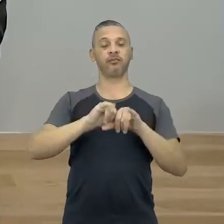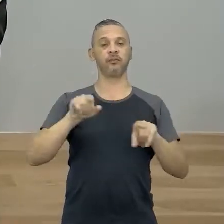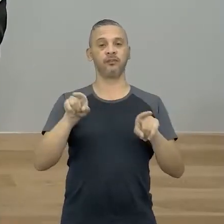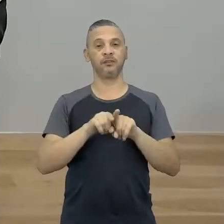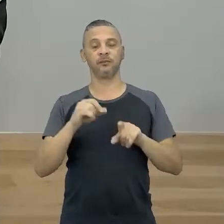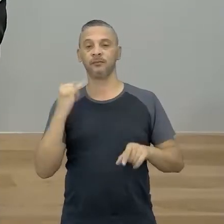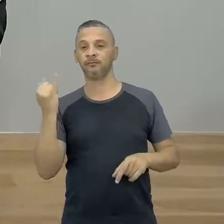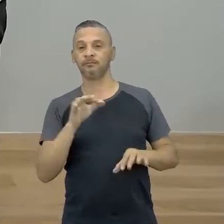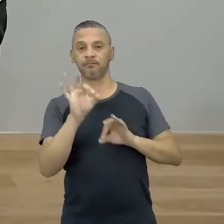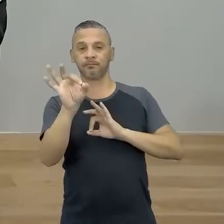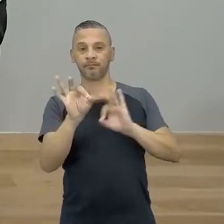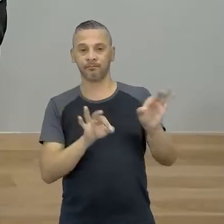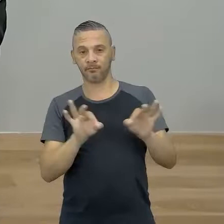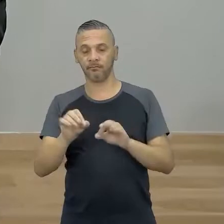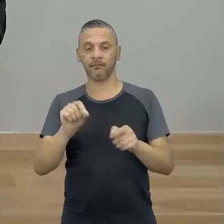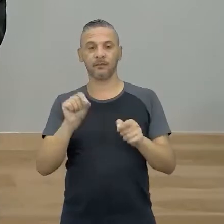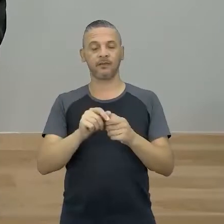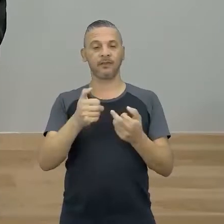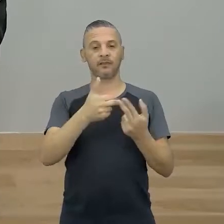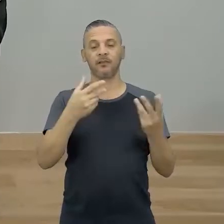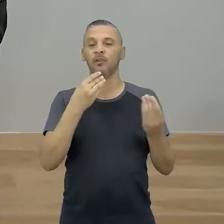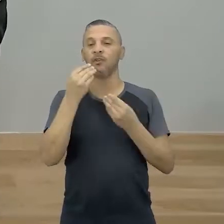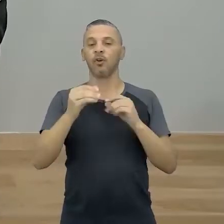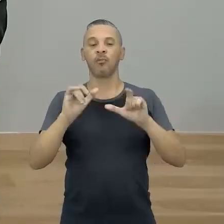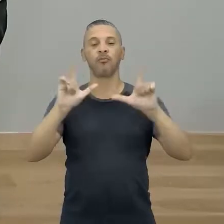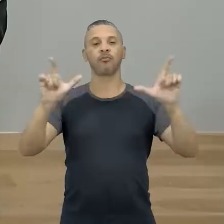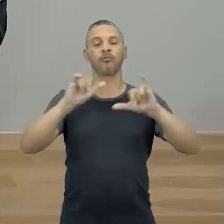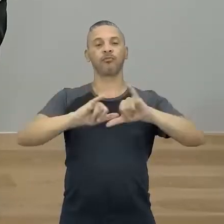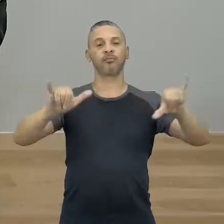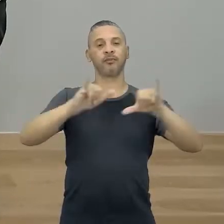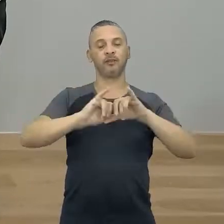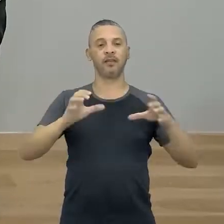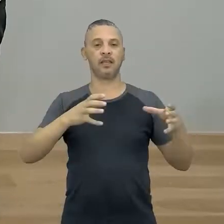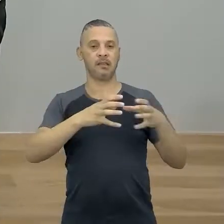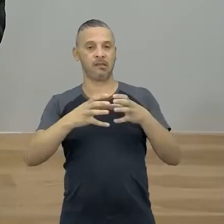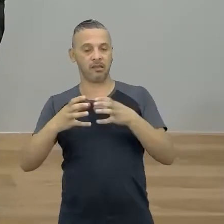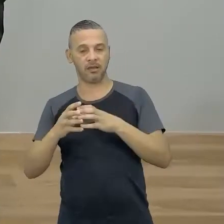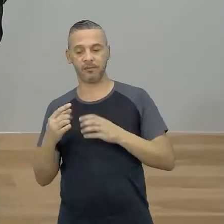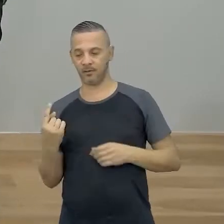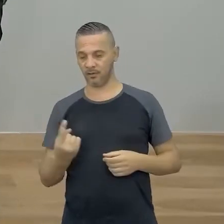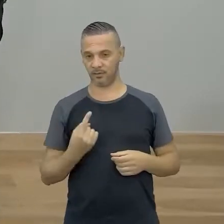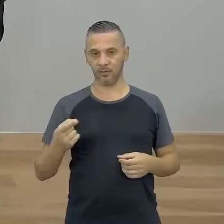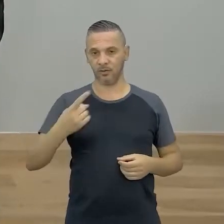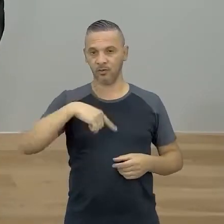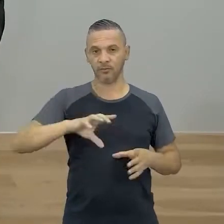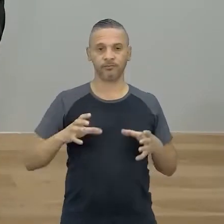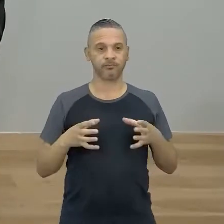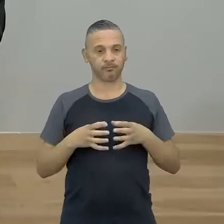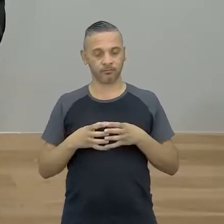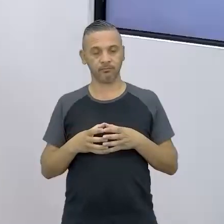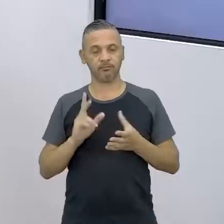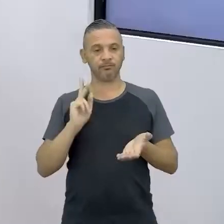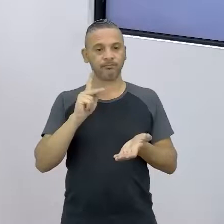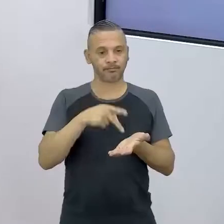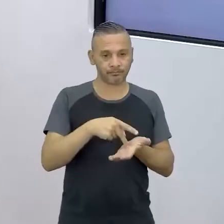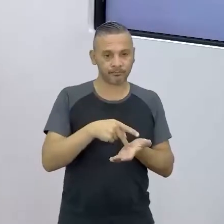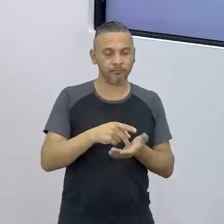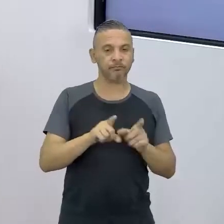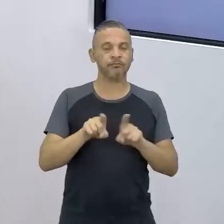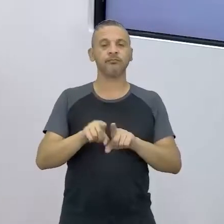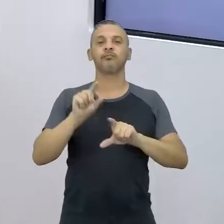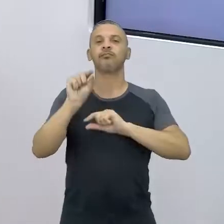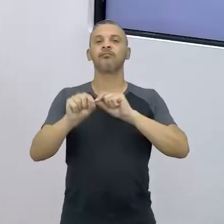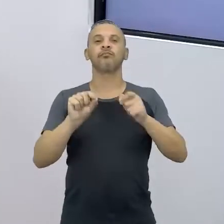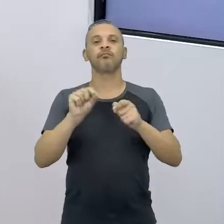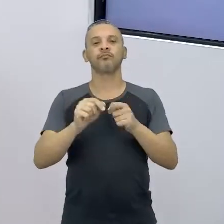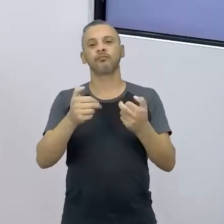de propagandas que eles fizeram juntos, em equipe ou individualmente. Sim. E eles vão mostrar pra gente a original e o que eles